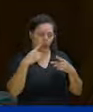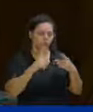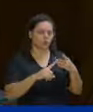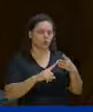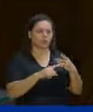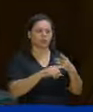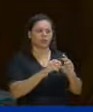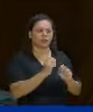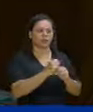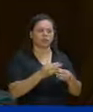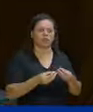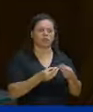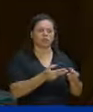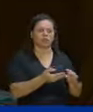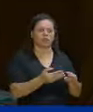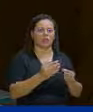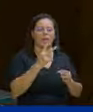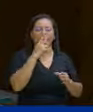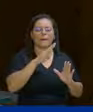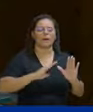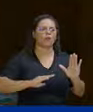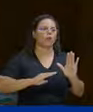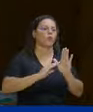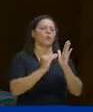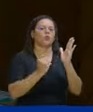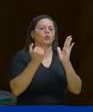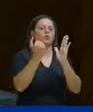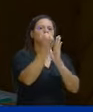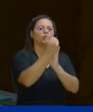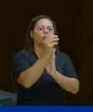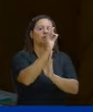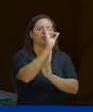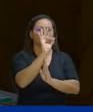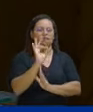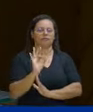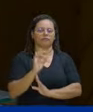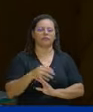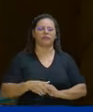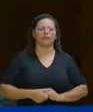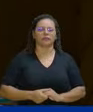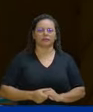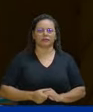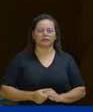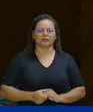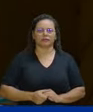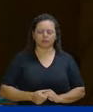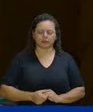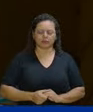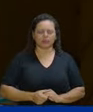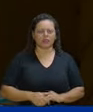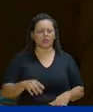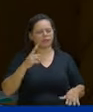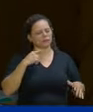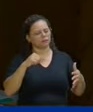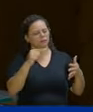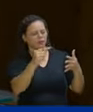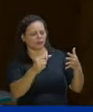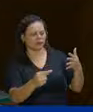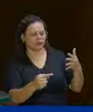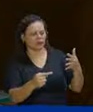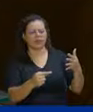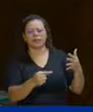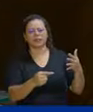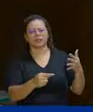tão somente o recolhimento do valor superior ao percentual. No entanto, com todas as vênias, esse entendimento não